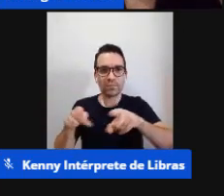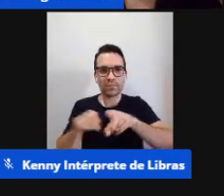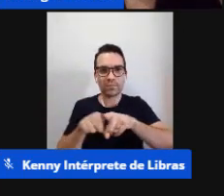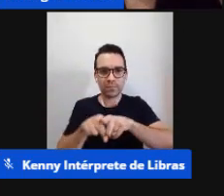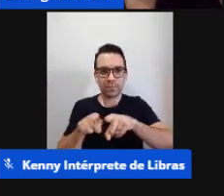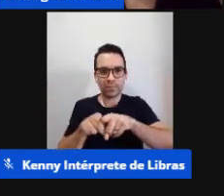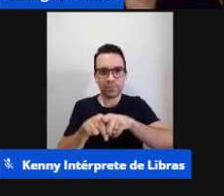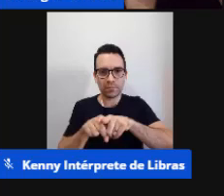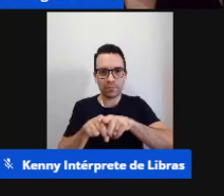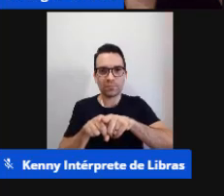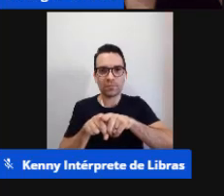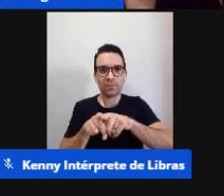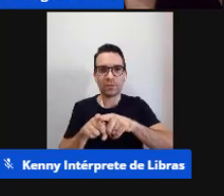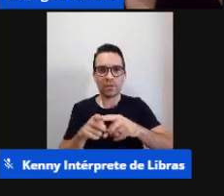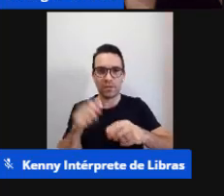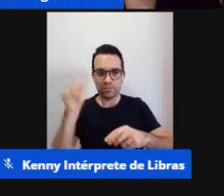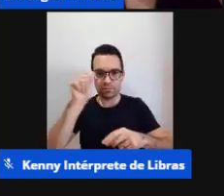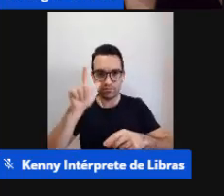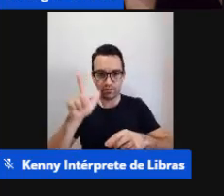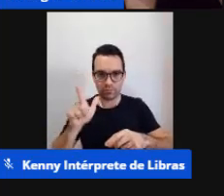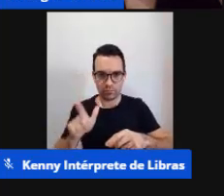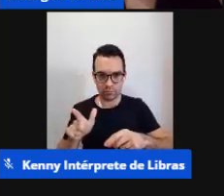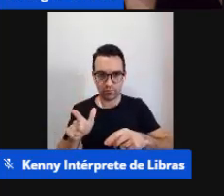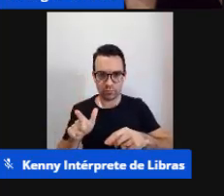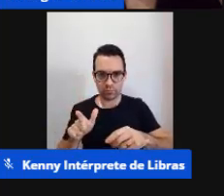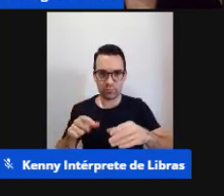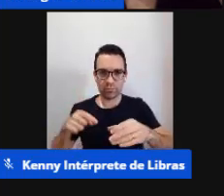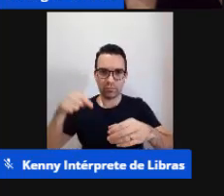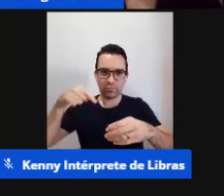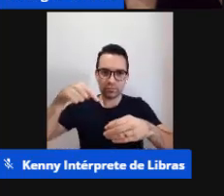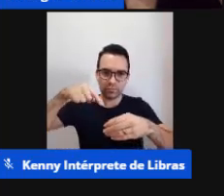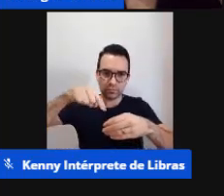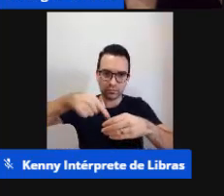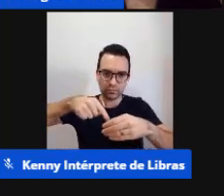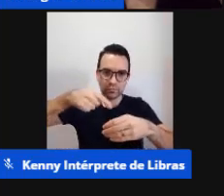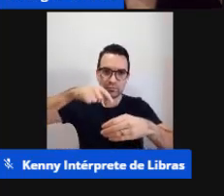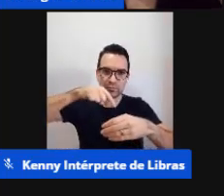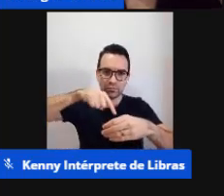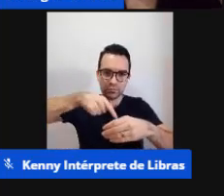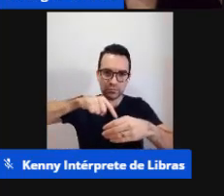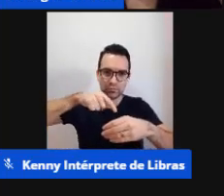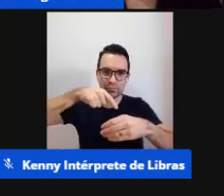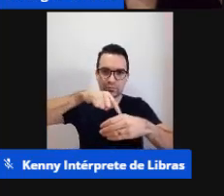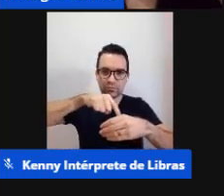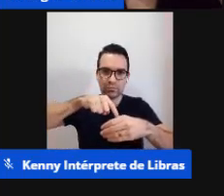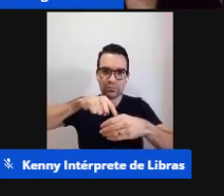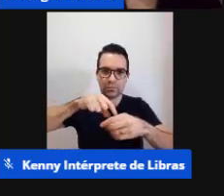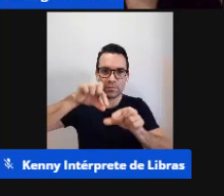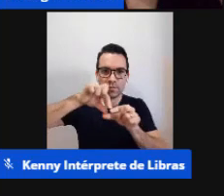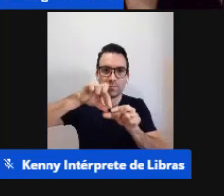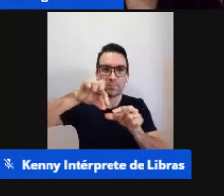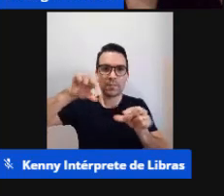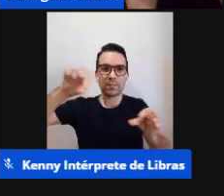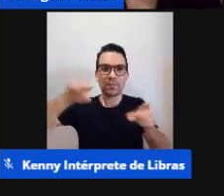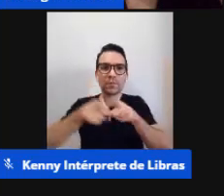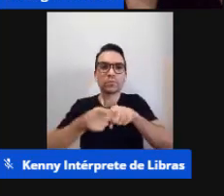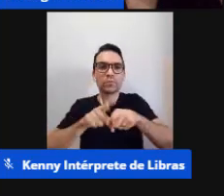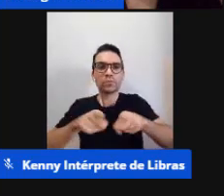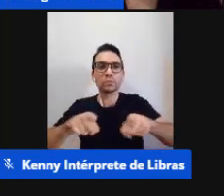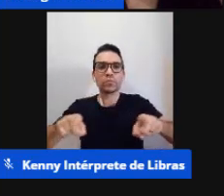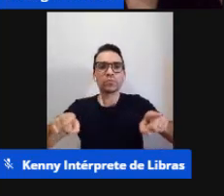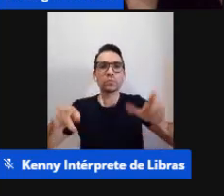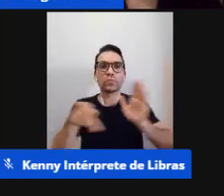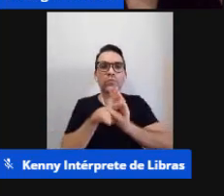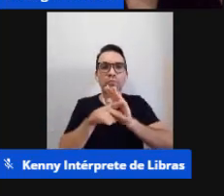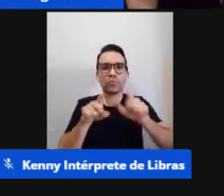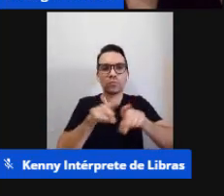essa daqui, que está com os furinhos com chave de fenda, eu vou estar colocando palitos de churrasco ou outro palito que você tiver